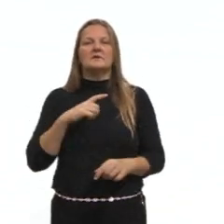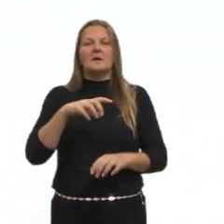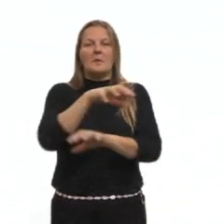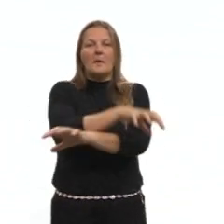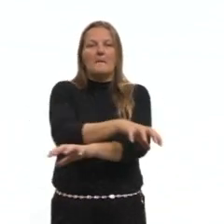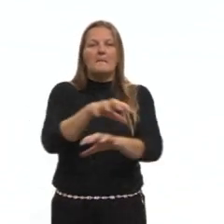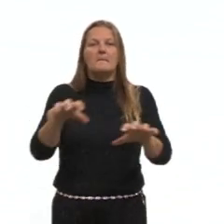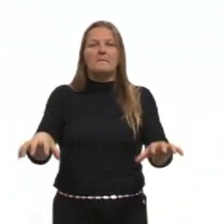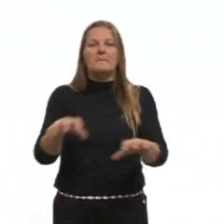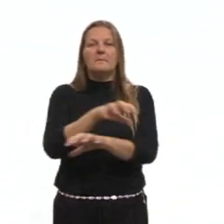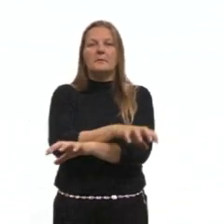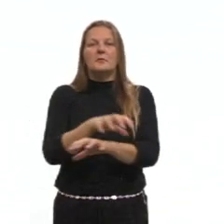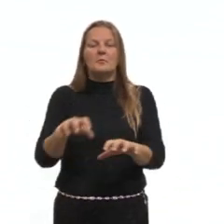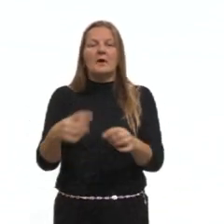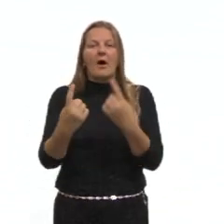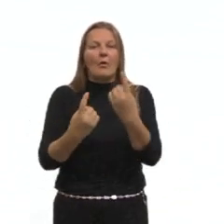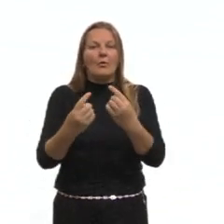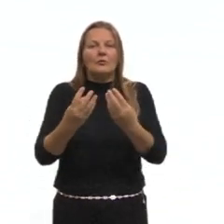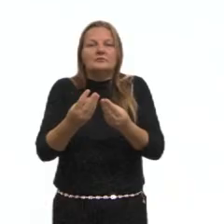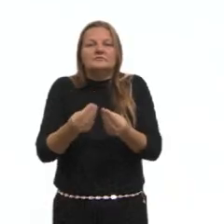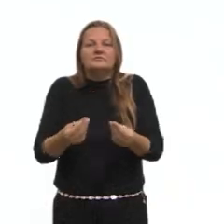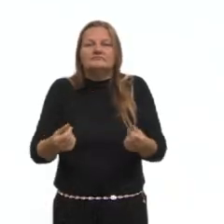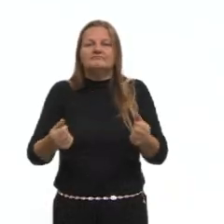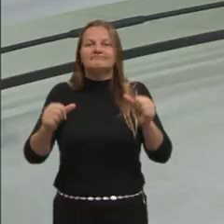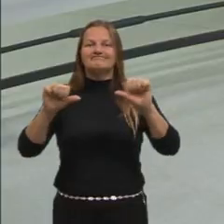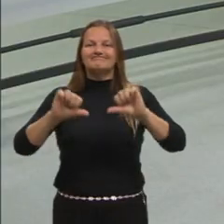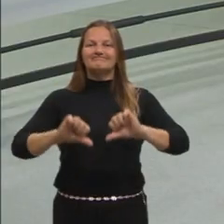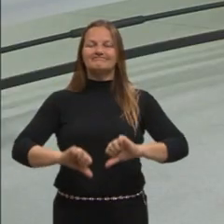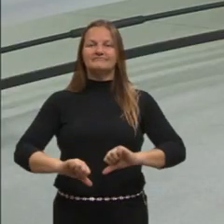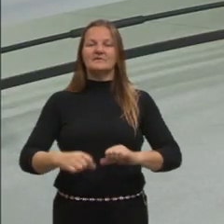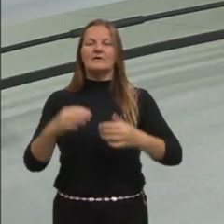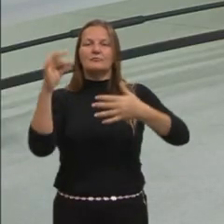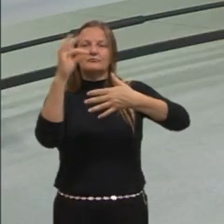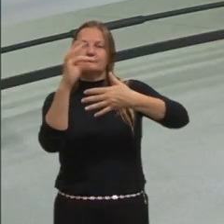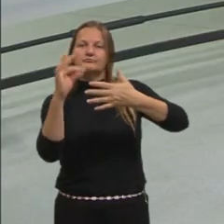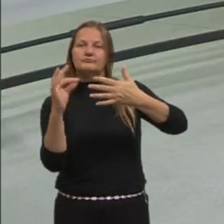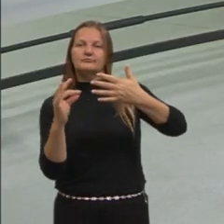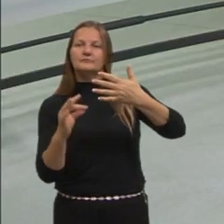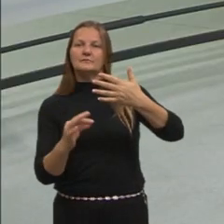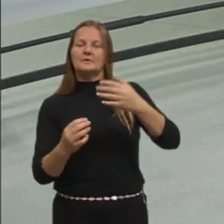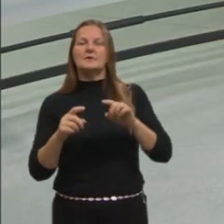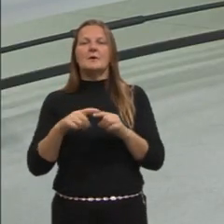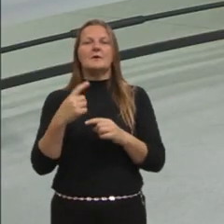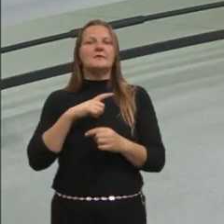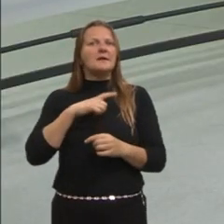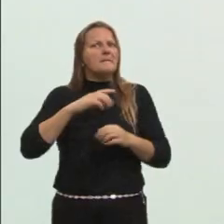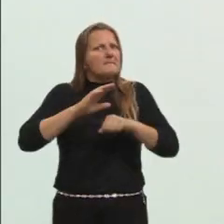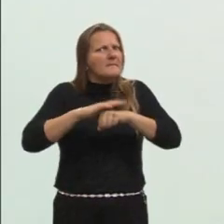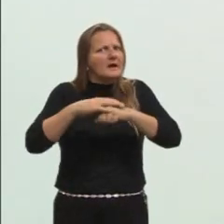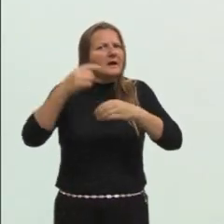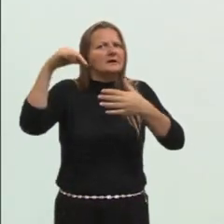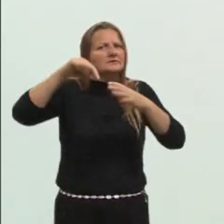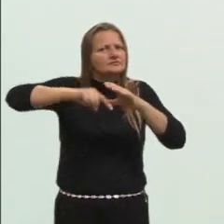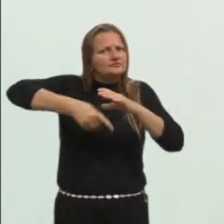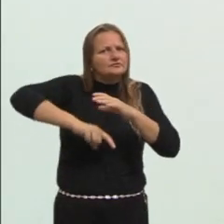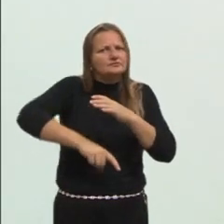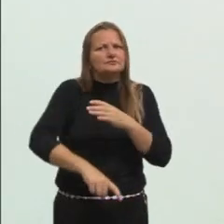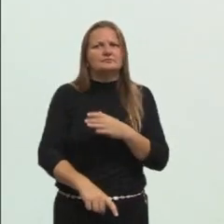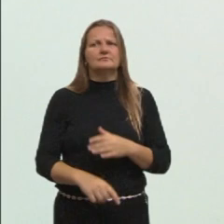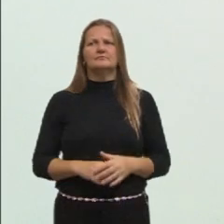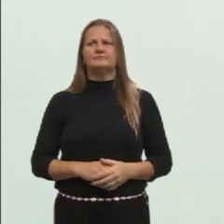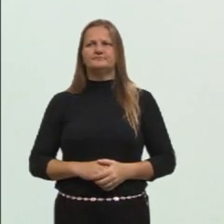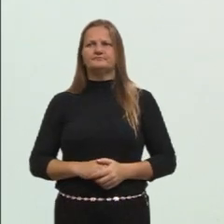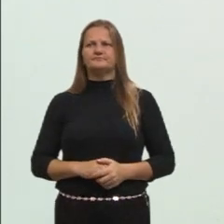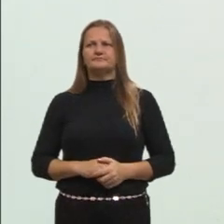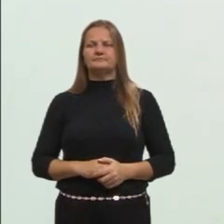claro que a gente está colocando assim os tópicos né porque se nós vamos entrar fundo em cada tópico ali é